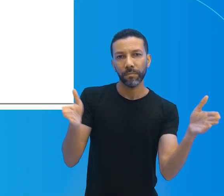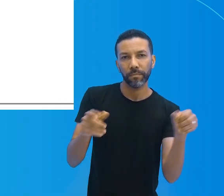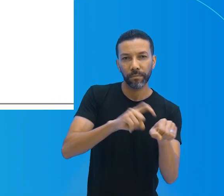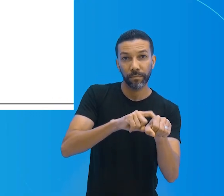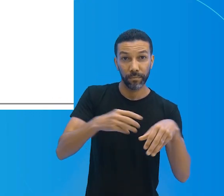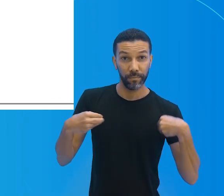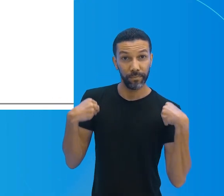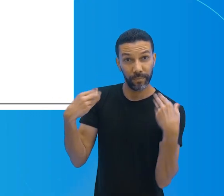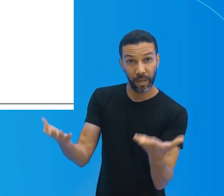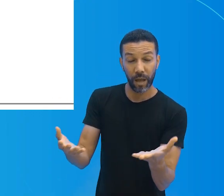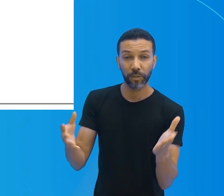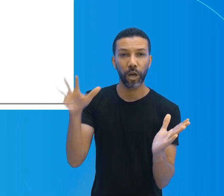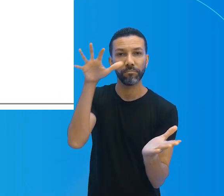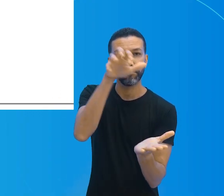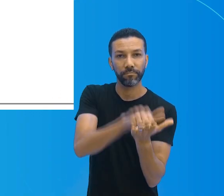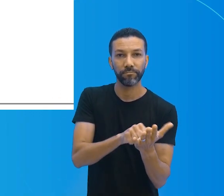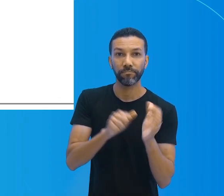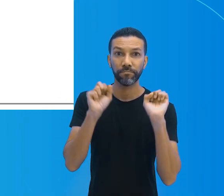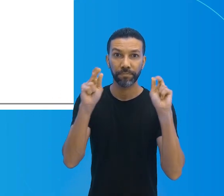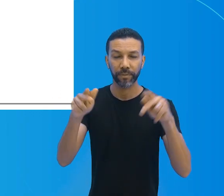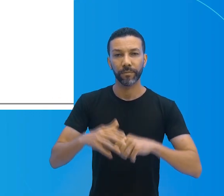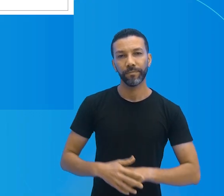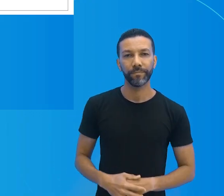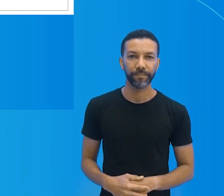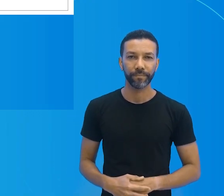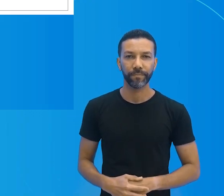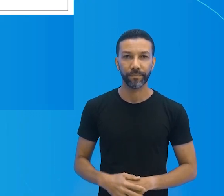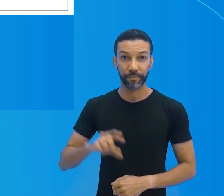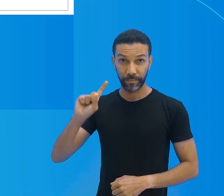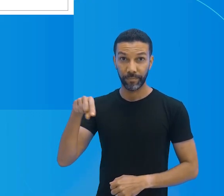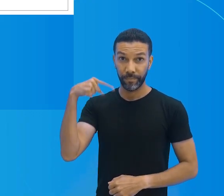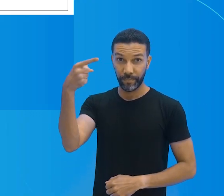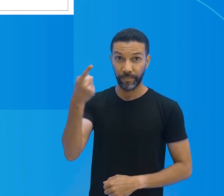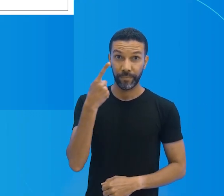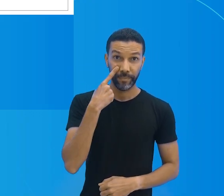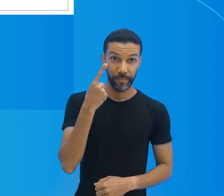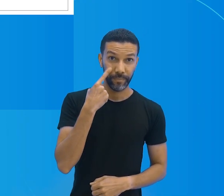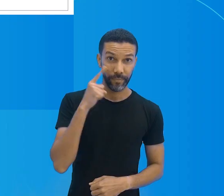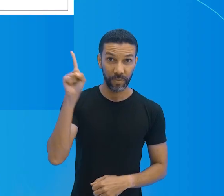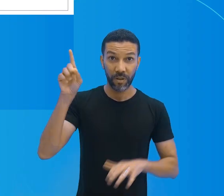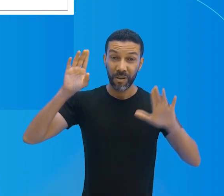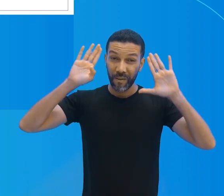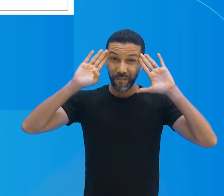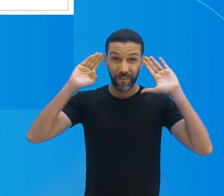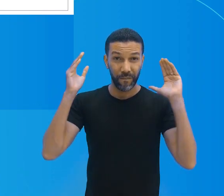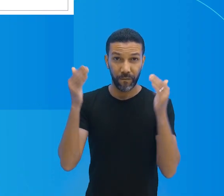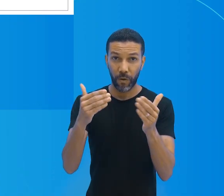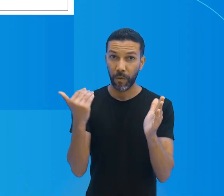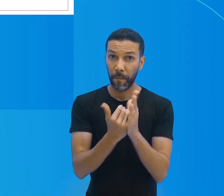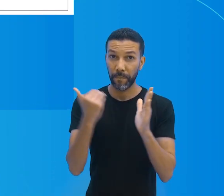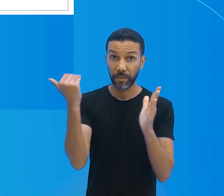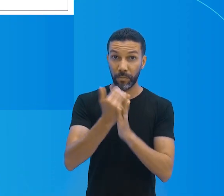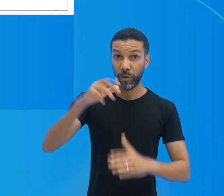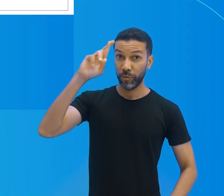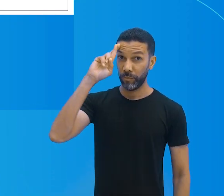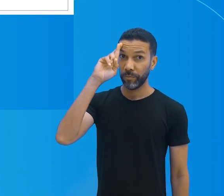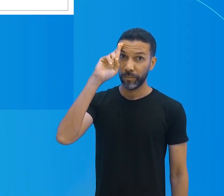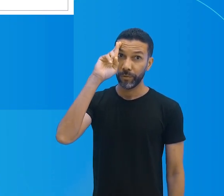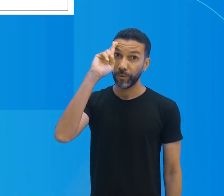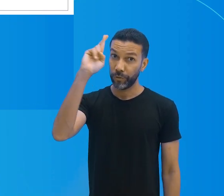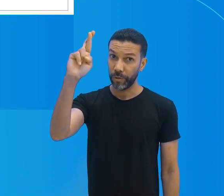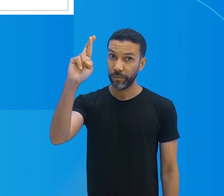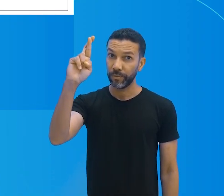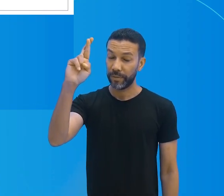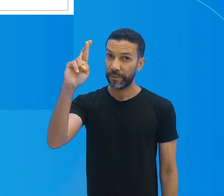entrega dele e com isso a entrega está cadastrada. Dando sequência, agora com foco maior no